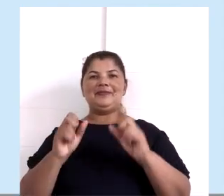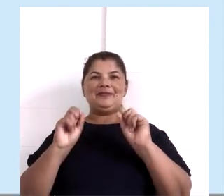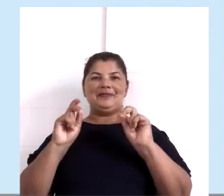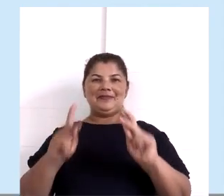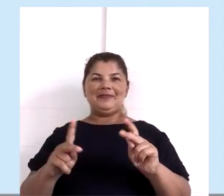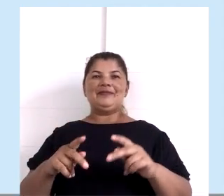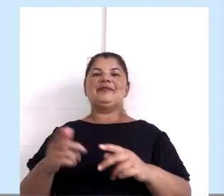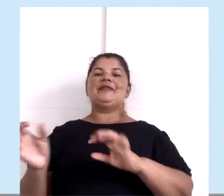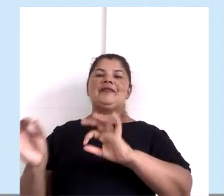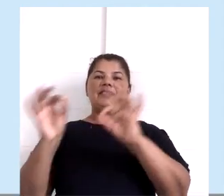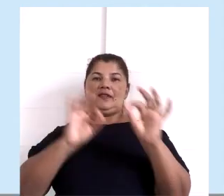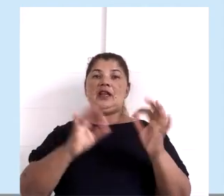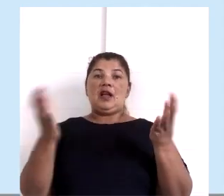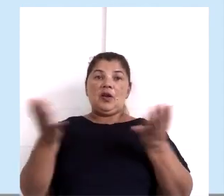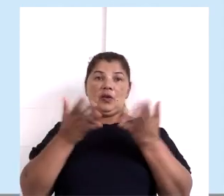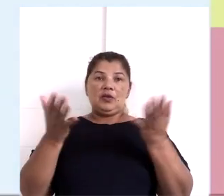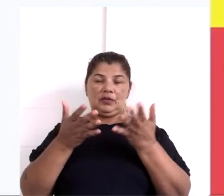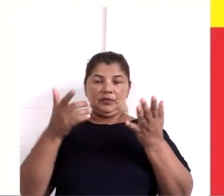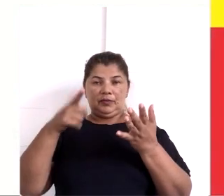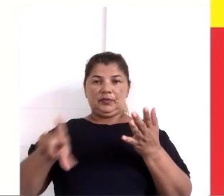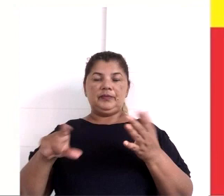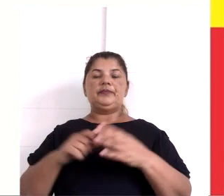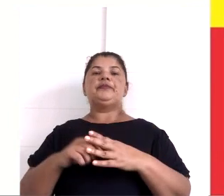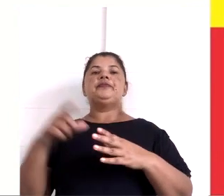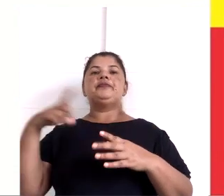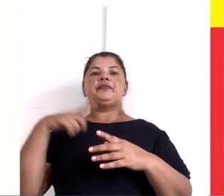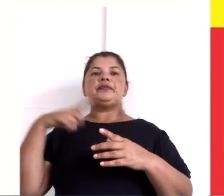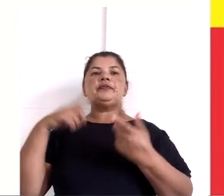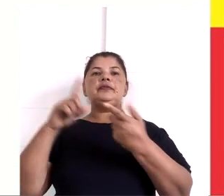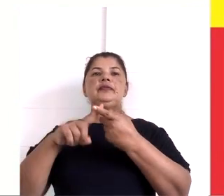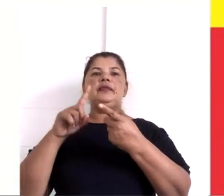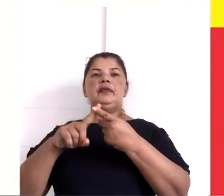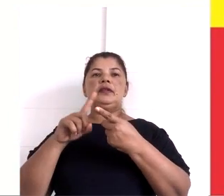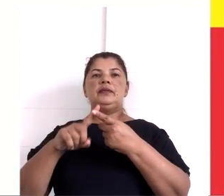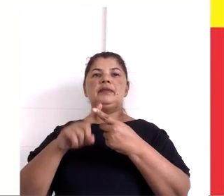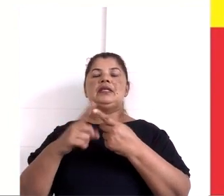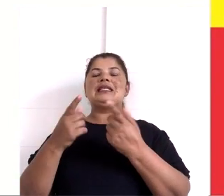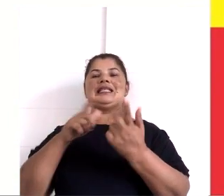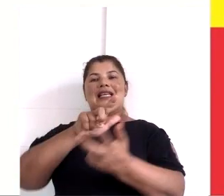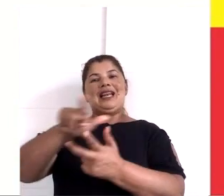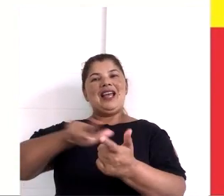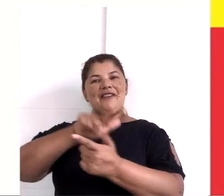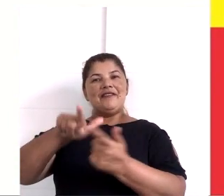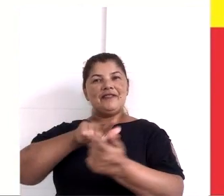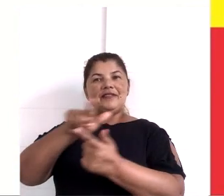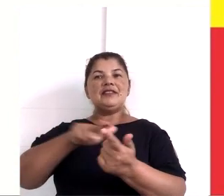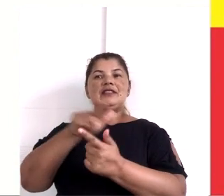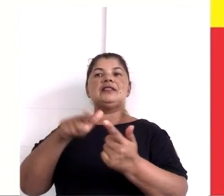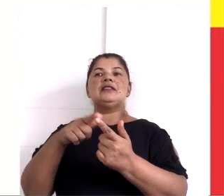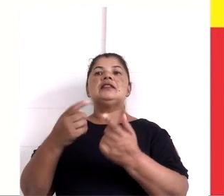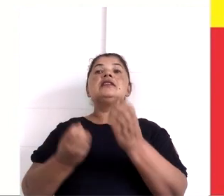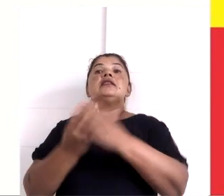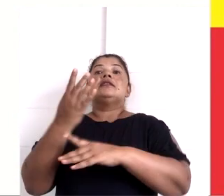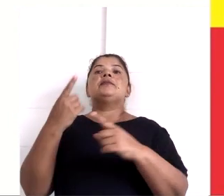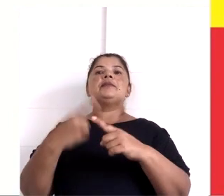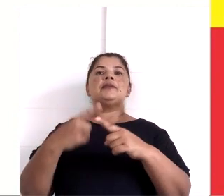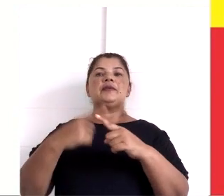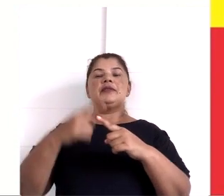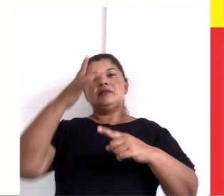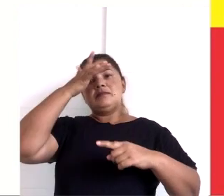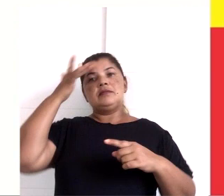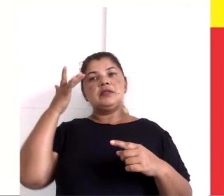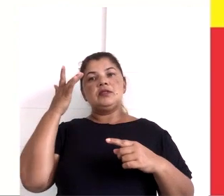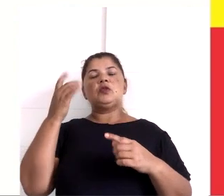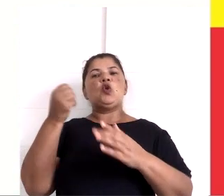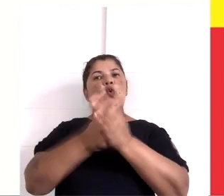7º ano. Acompanha na tela mais uma vez. Existiam também grandes greves, tá? As greves aconteciam porque as pessoas